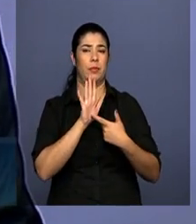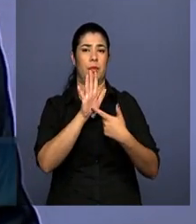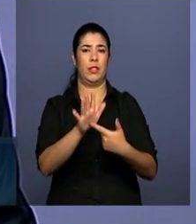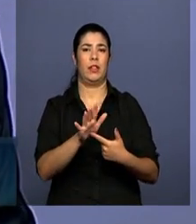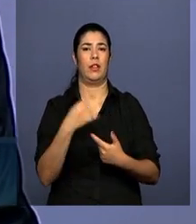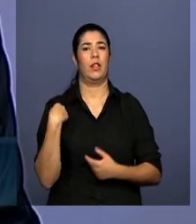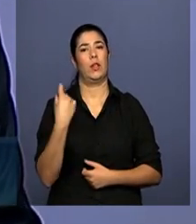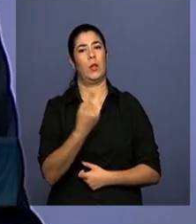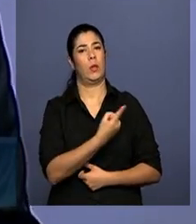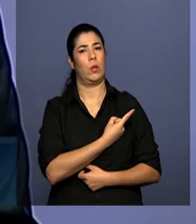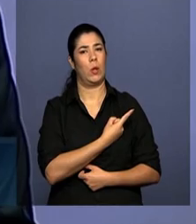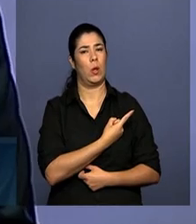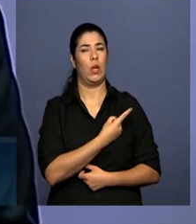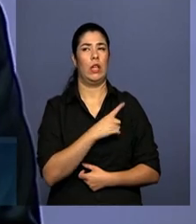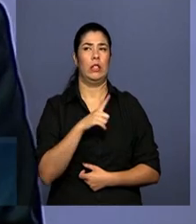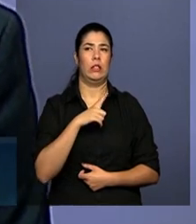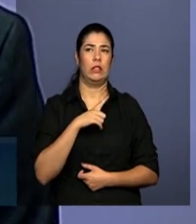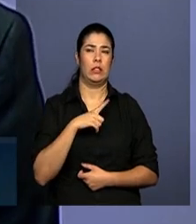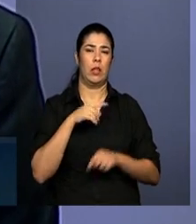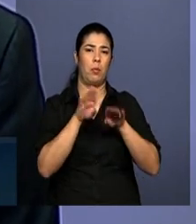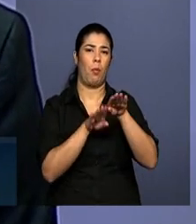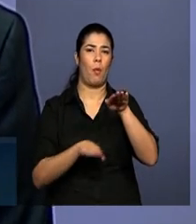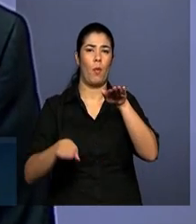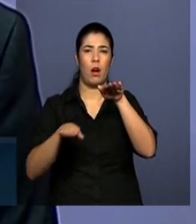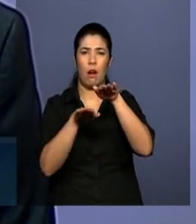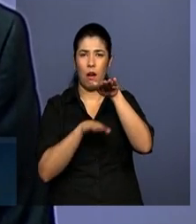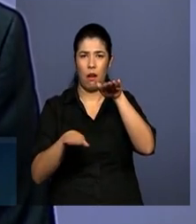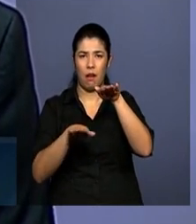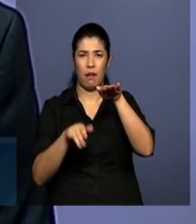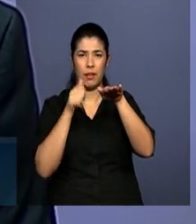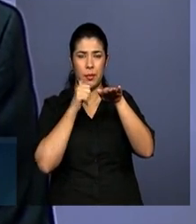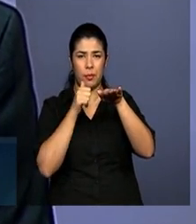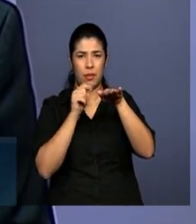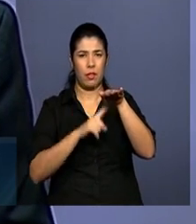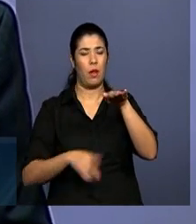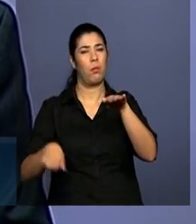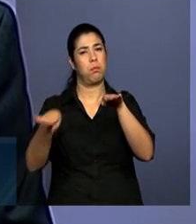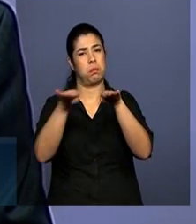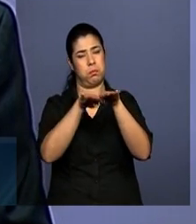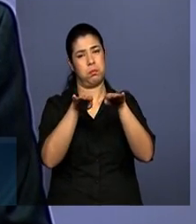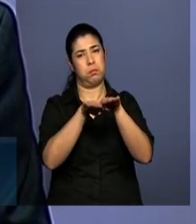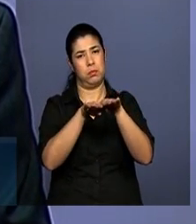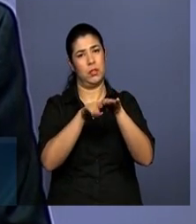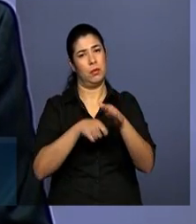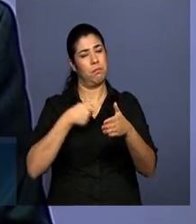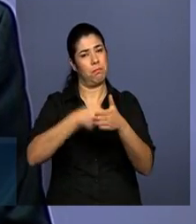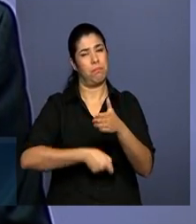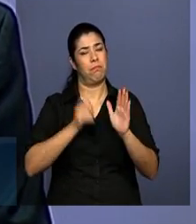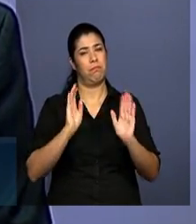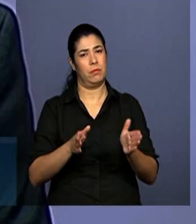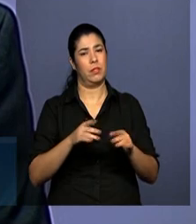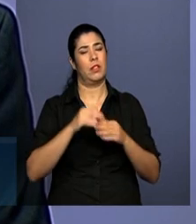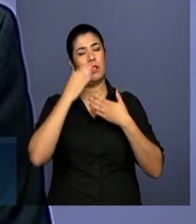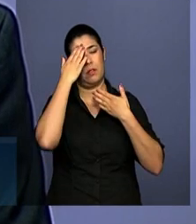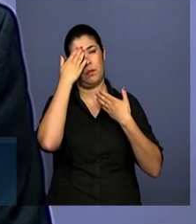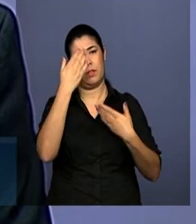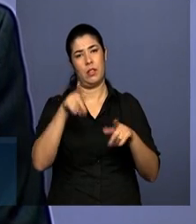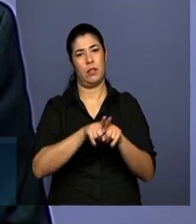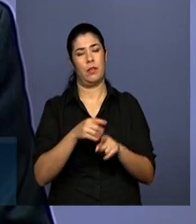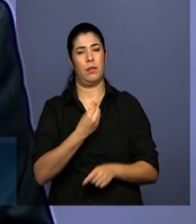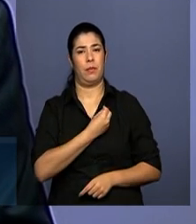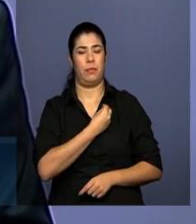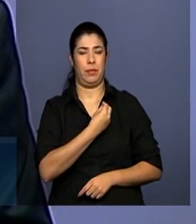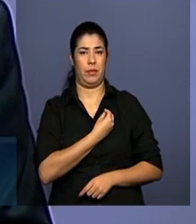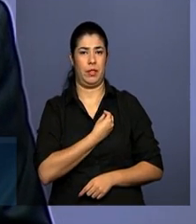dizer que nós não vivemos situações de desigualdade quando elas efetivamente existem. A melhor maneira é enfrentá-las. Por isso que eu agradeço também a